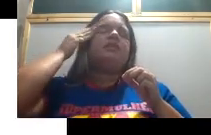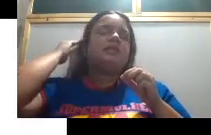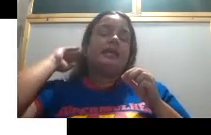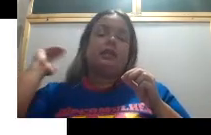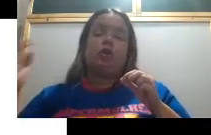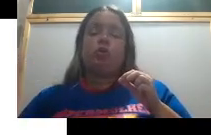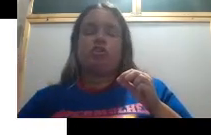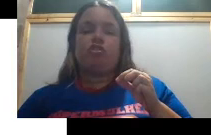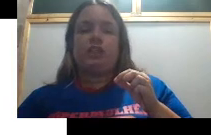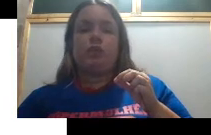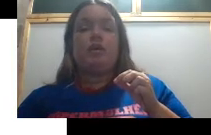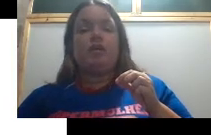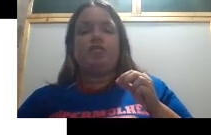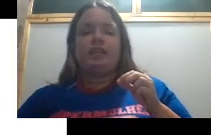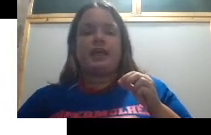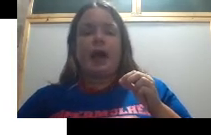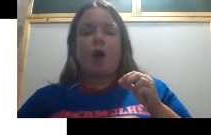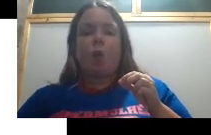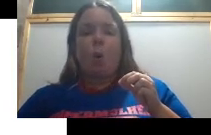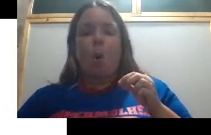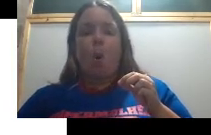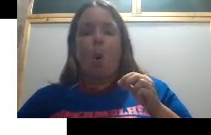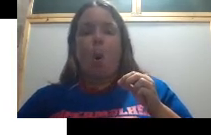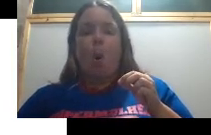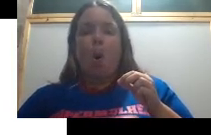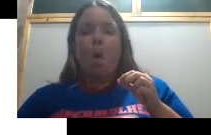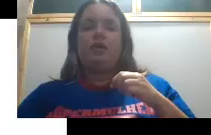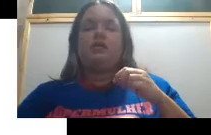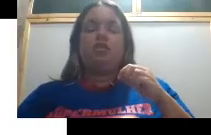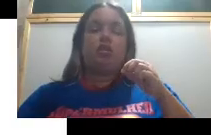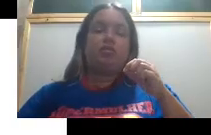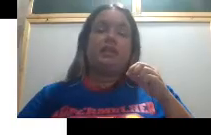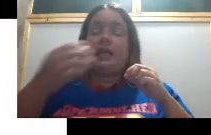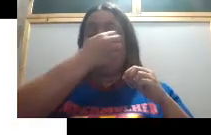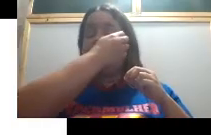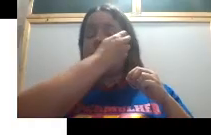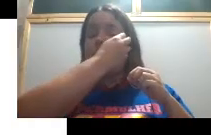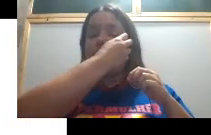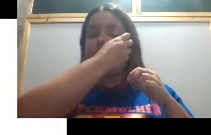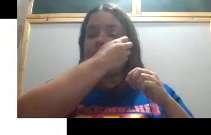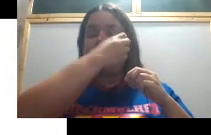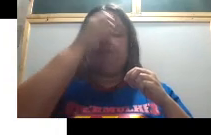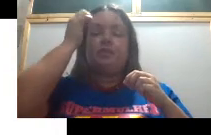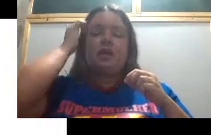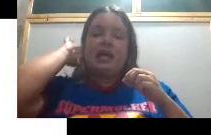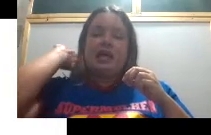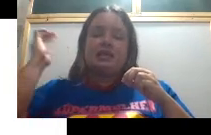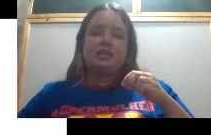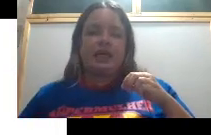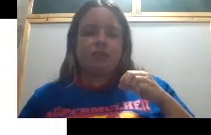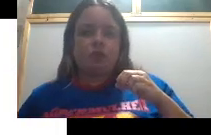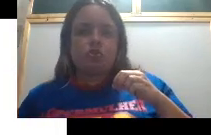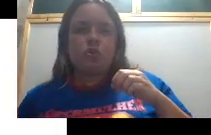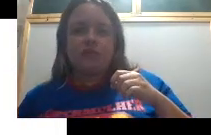é de sete o Distrito Federal o Distrito Federal não é tão importante